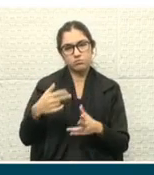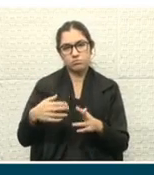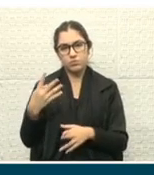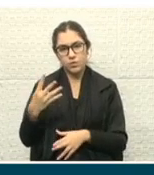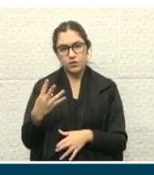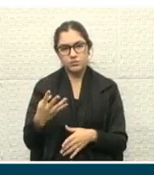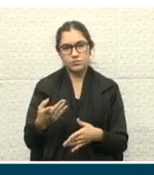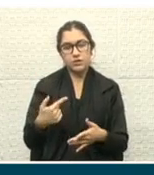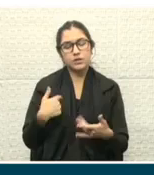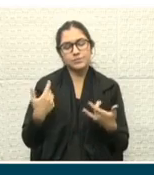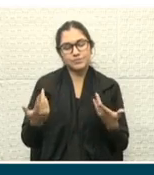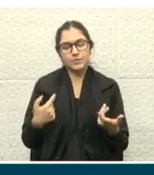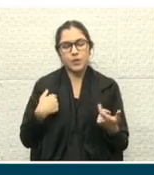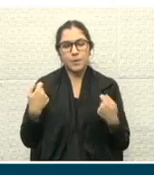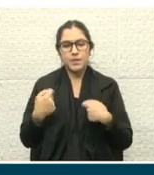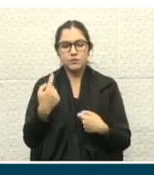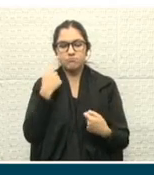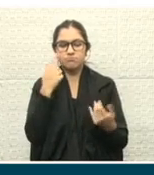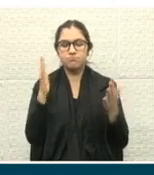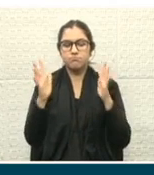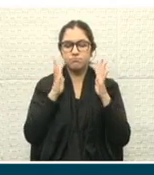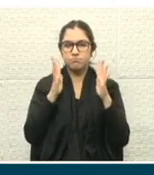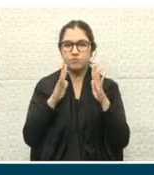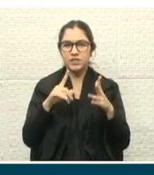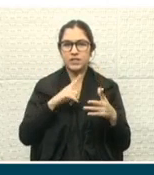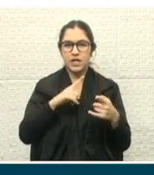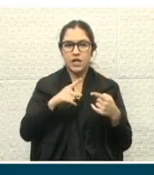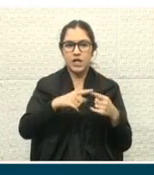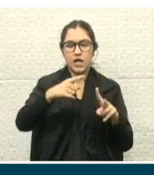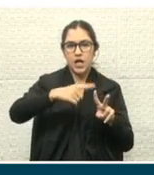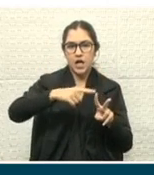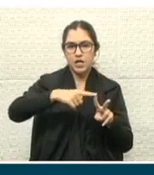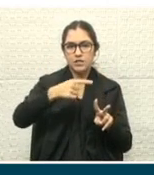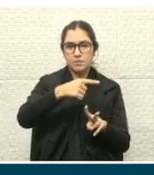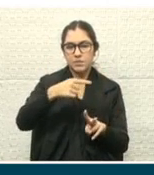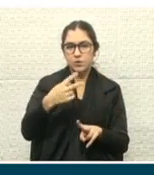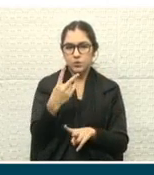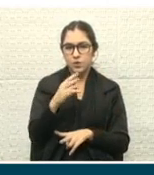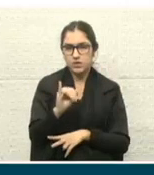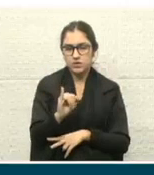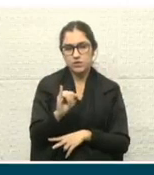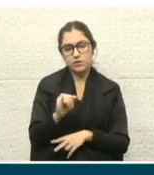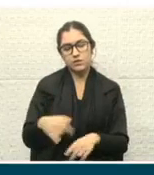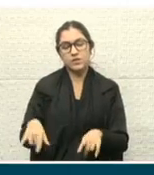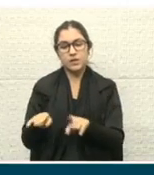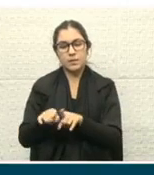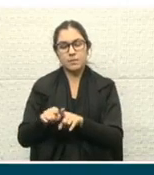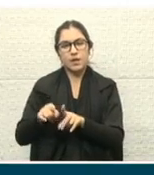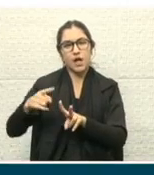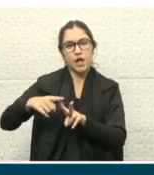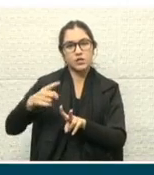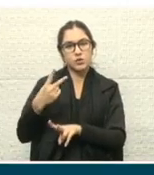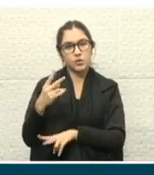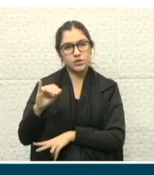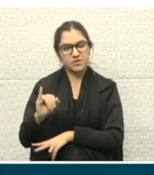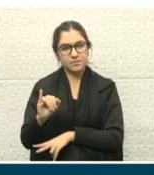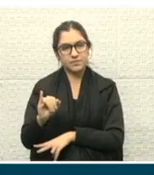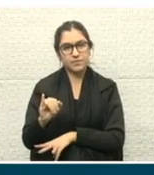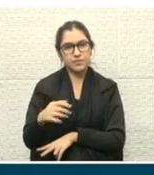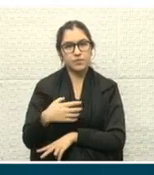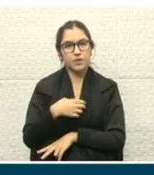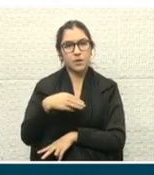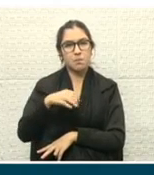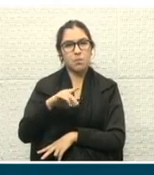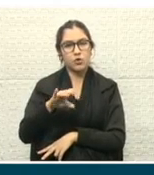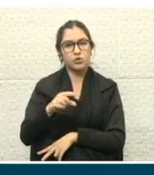4. Por isso que eu preciso considerar tanto a raiz menos 2i quanto a raiz 2i. No módulo,